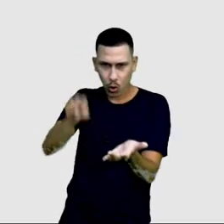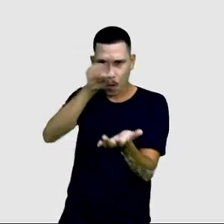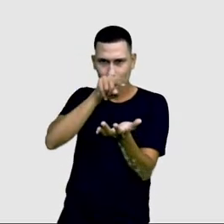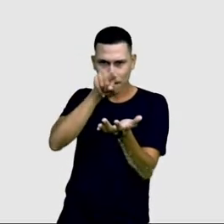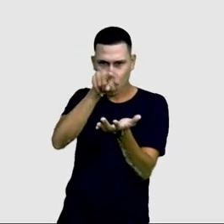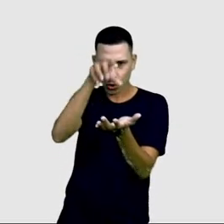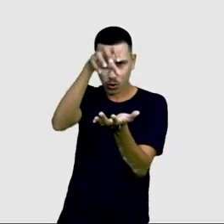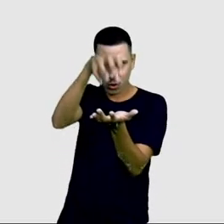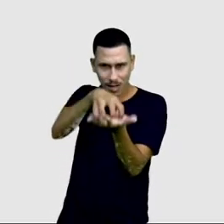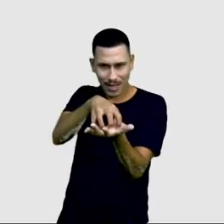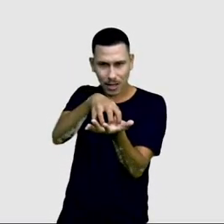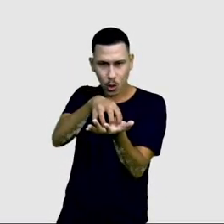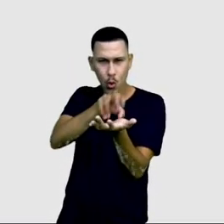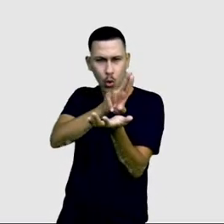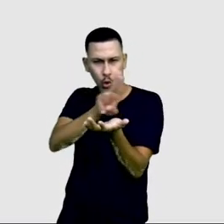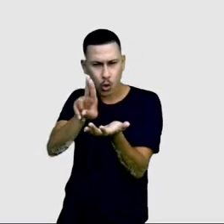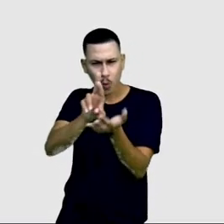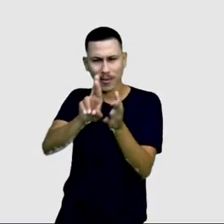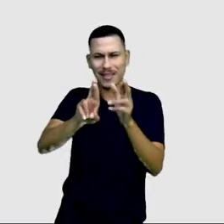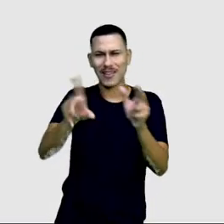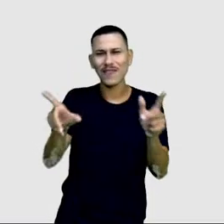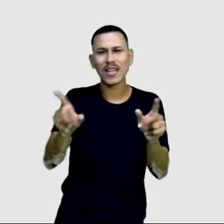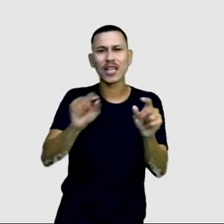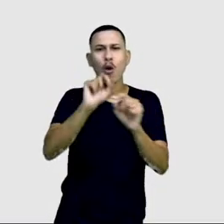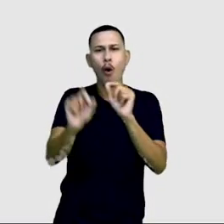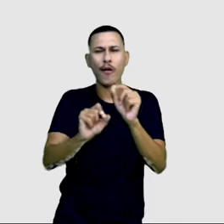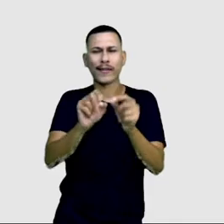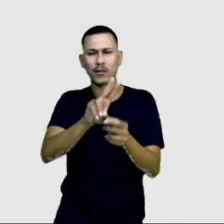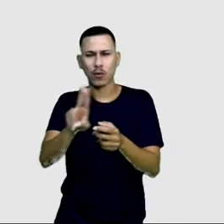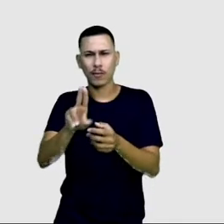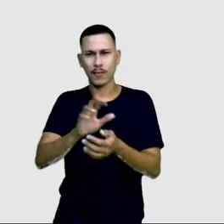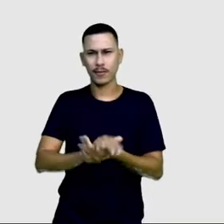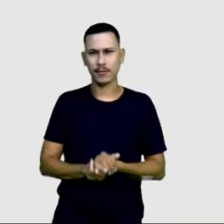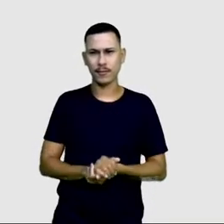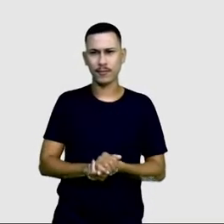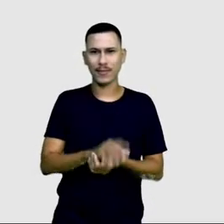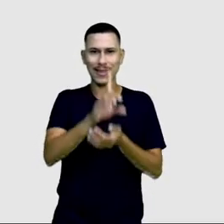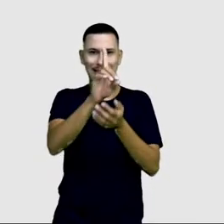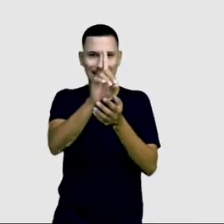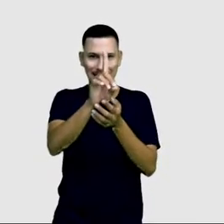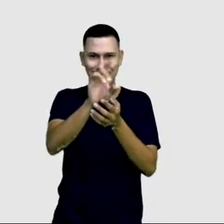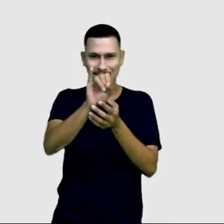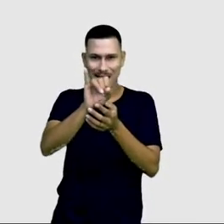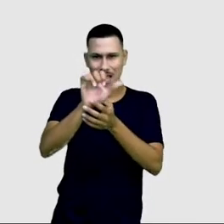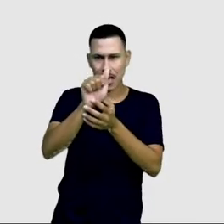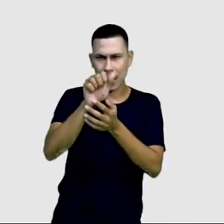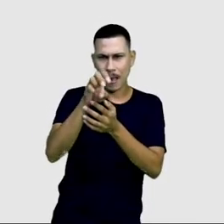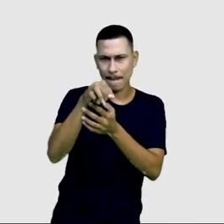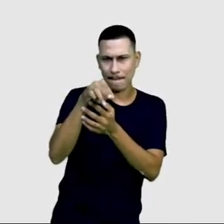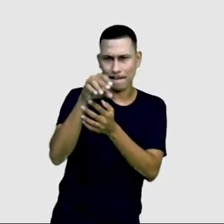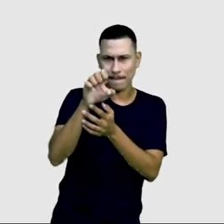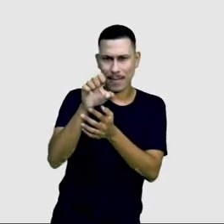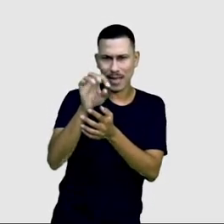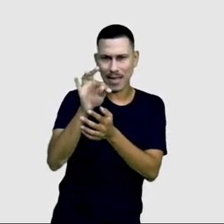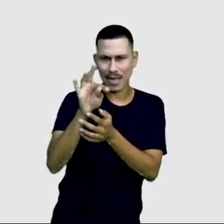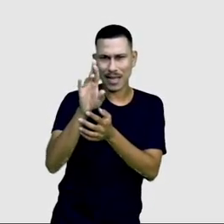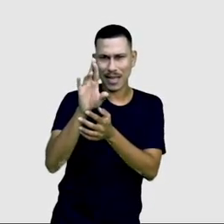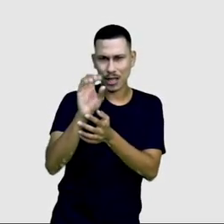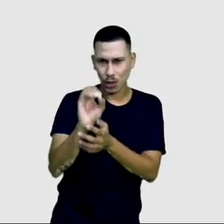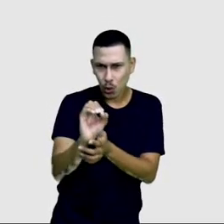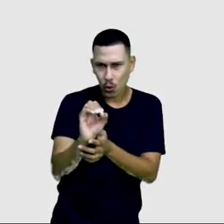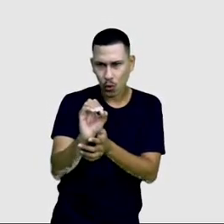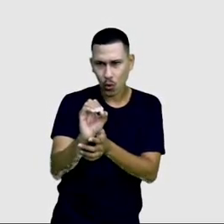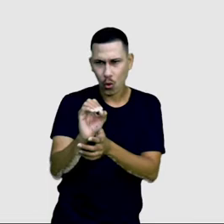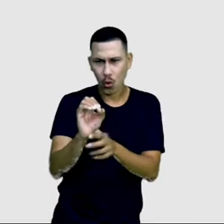nome diferente, tá bom? E que nome é que ela ganha? Diâmetro, tá bom? Então, diâmetro é uma